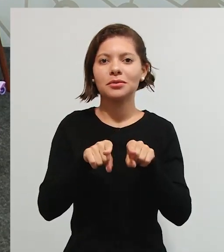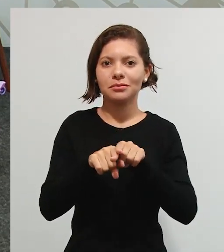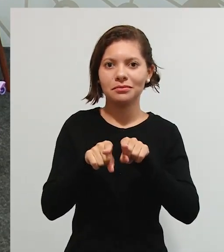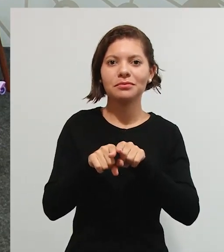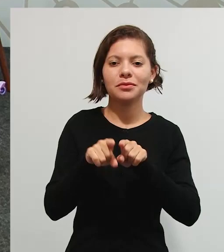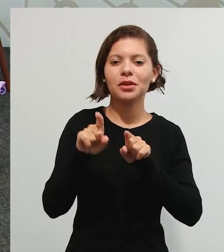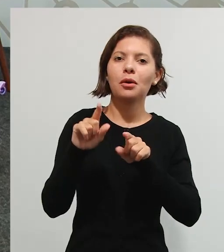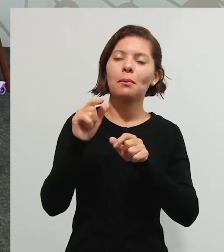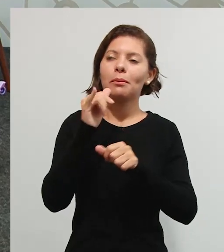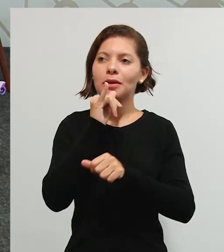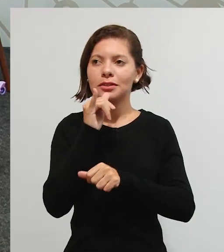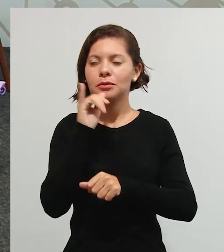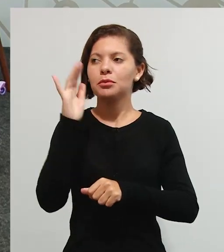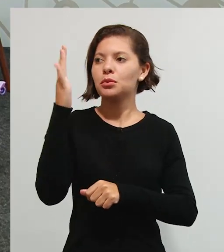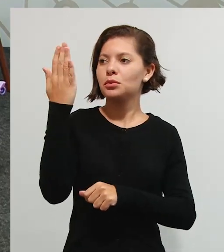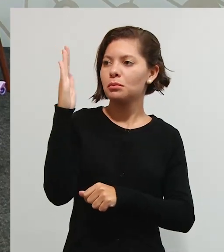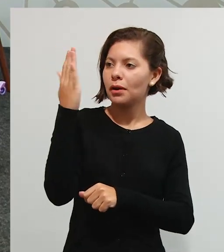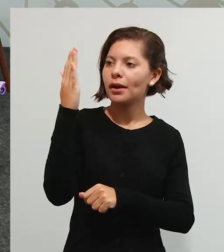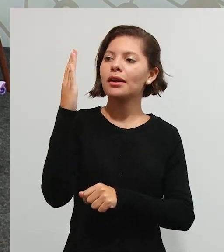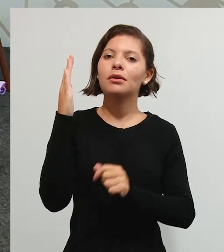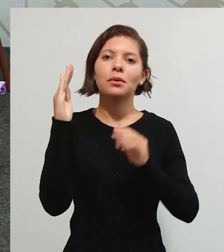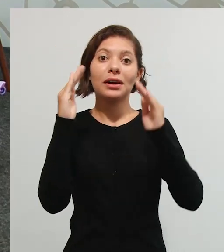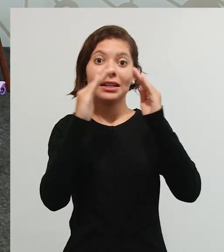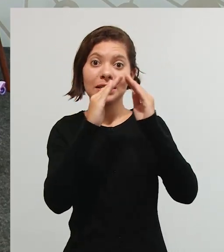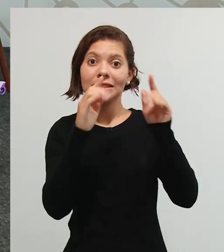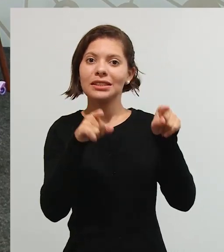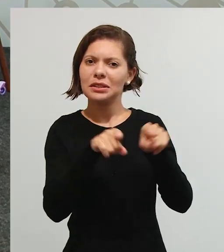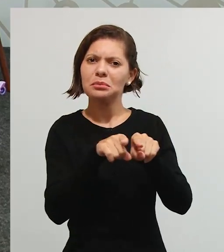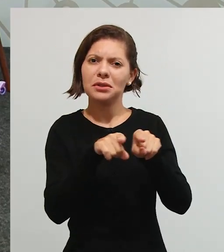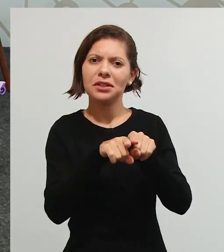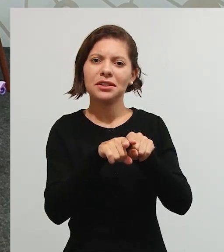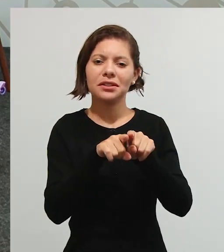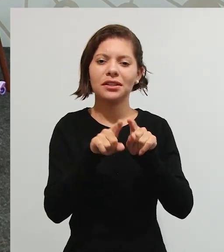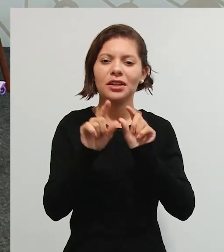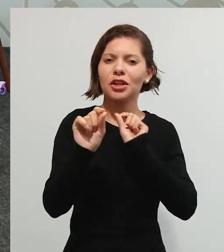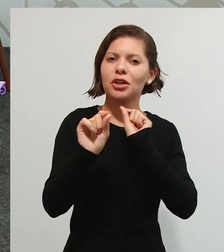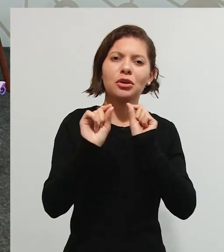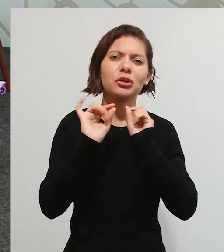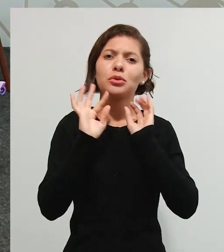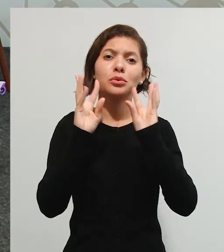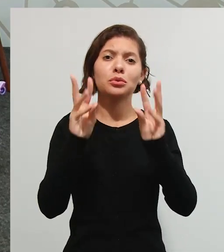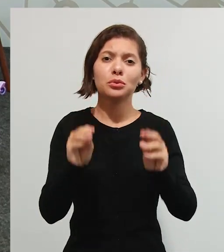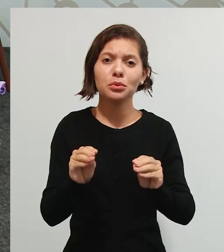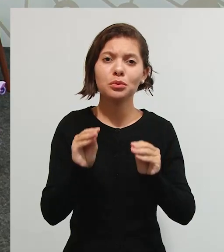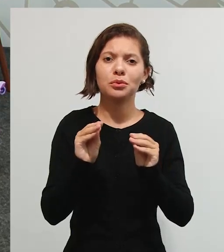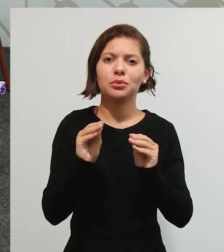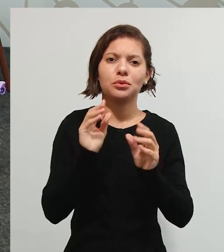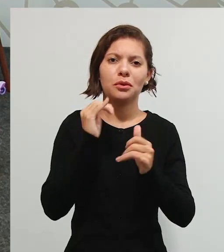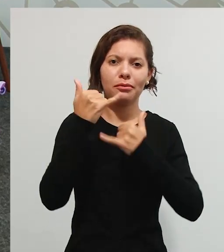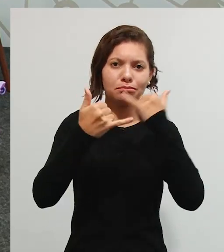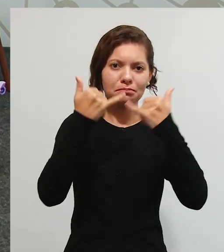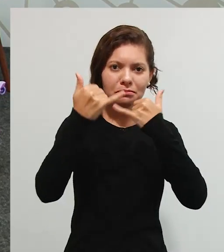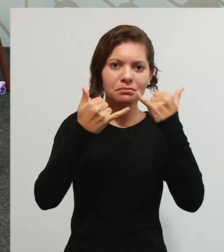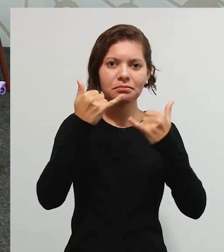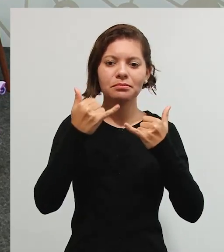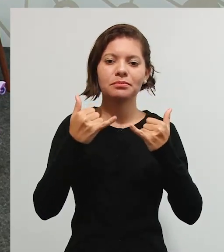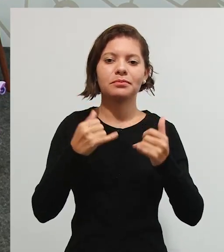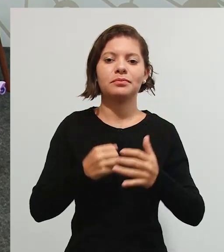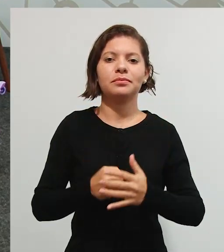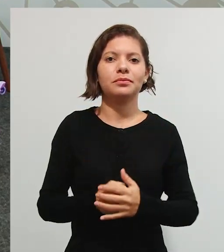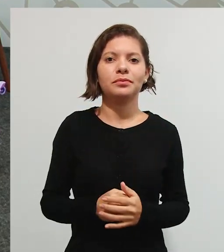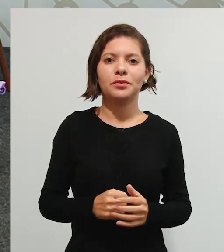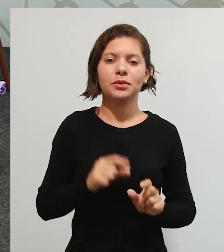Então, o espelho, a barra, a casinha de boneca, as representações são materiais